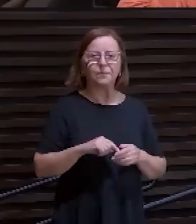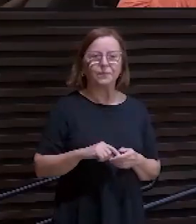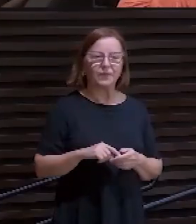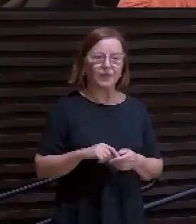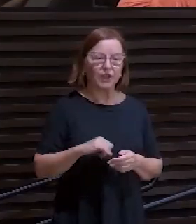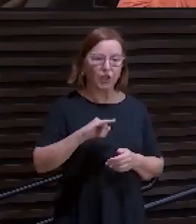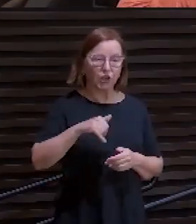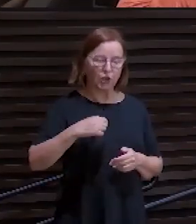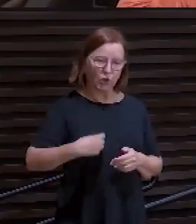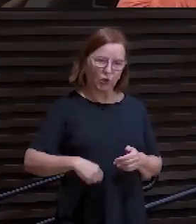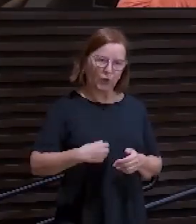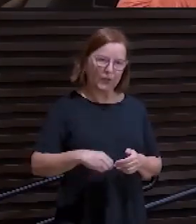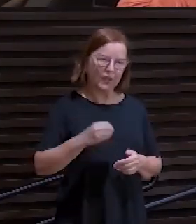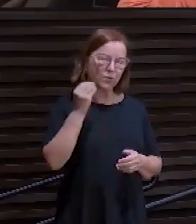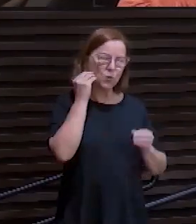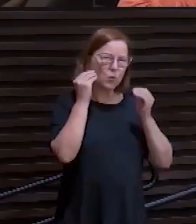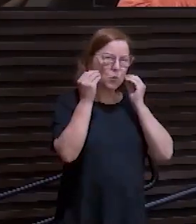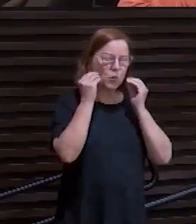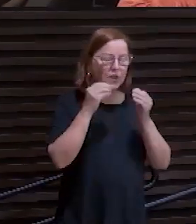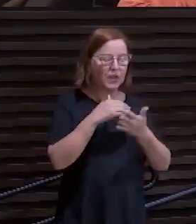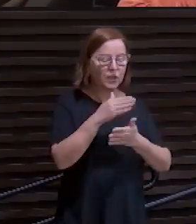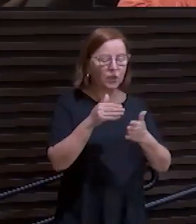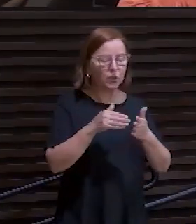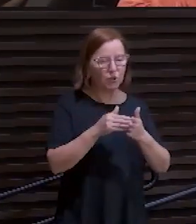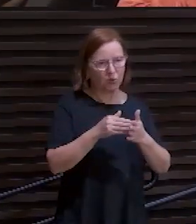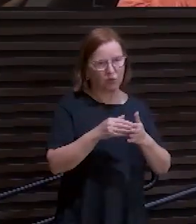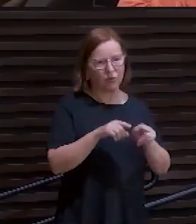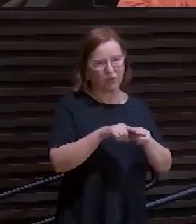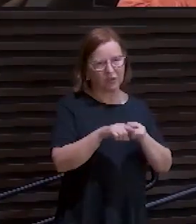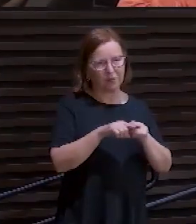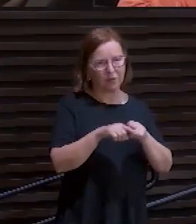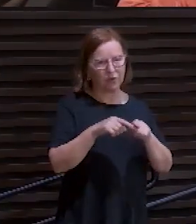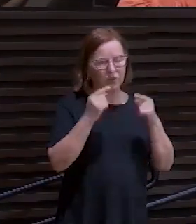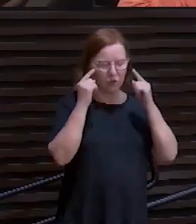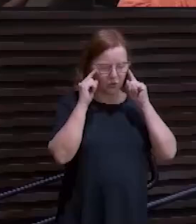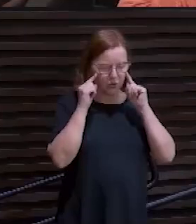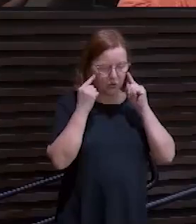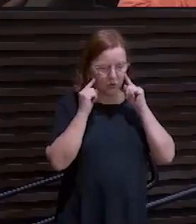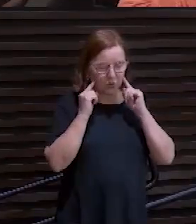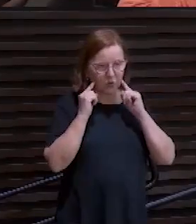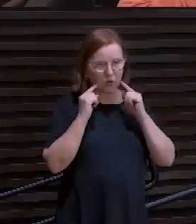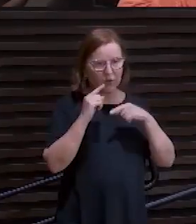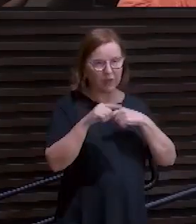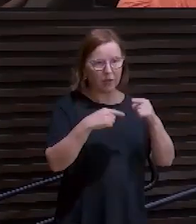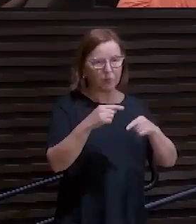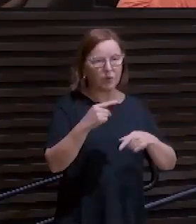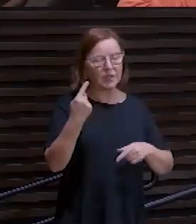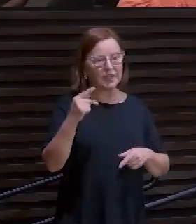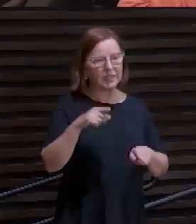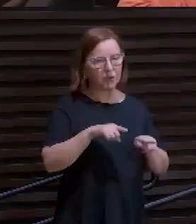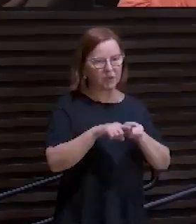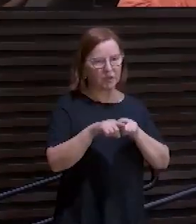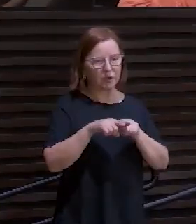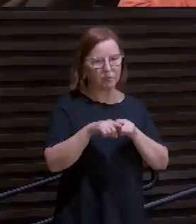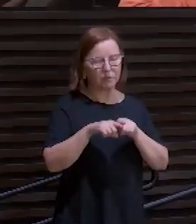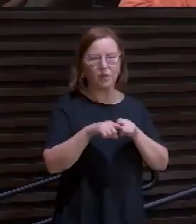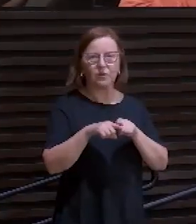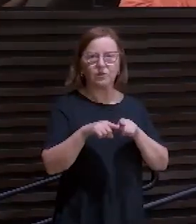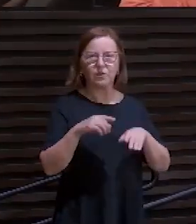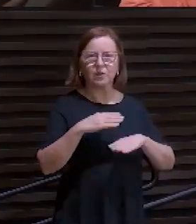seus irmãos e chorou sobre eles. Depois, seus irmãos falaram com